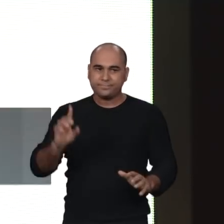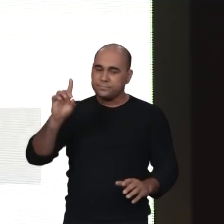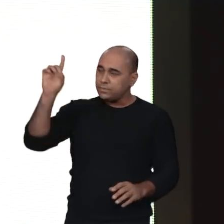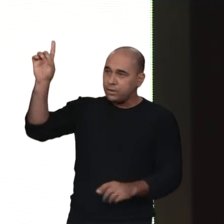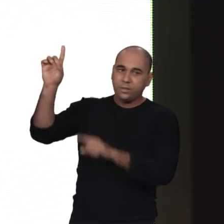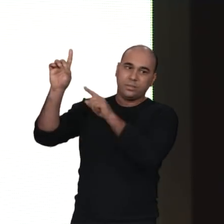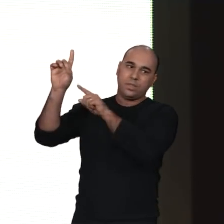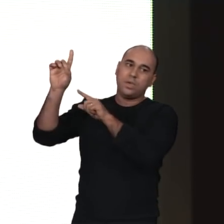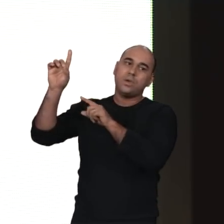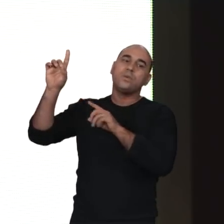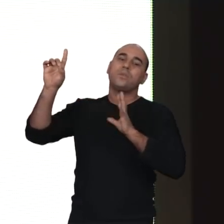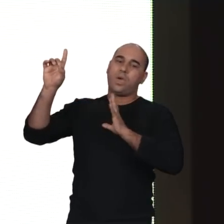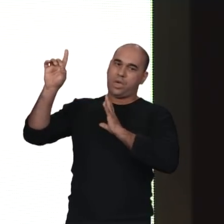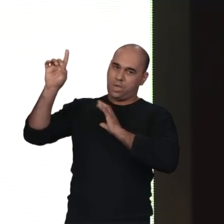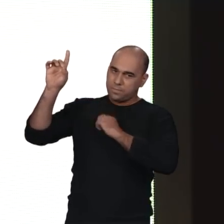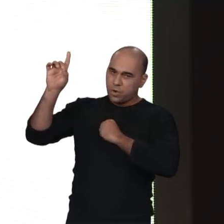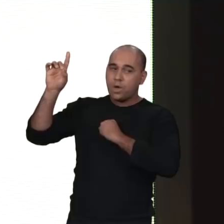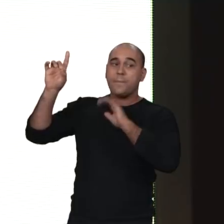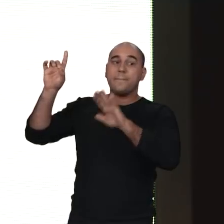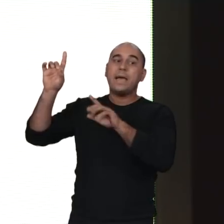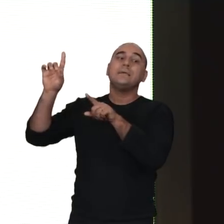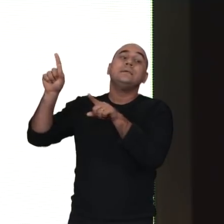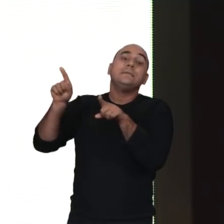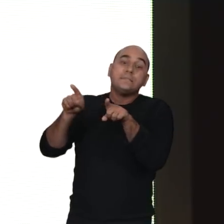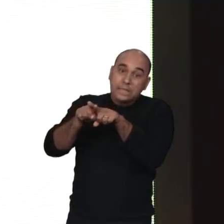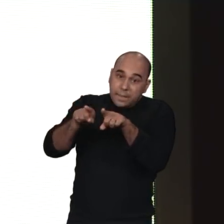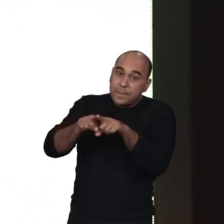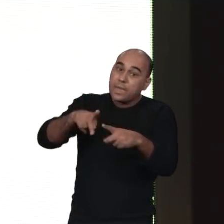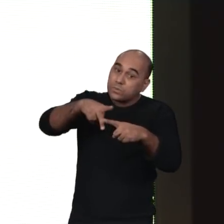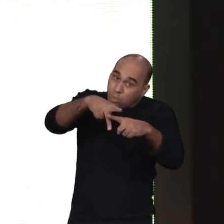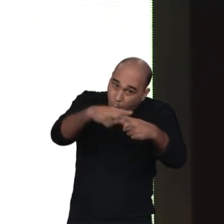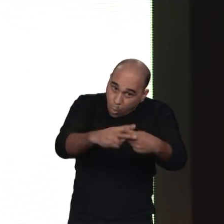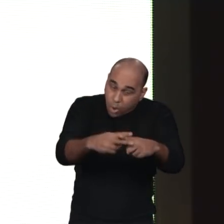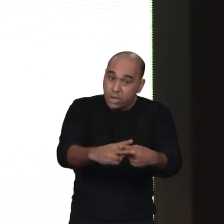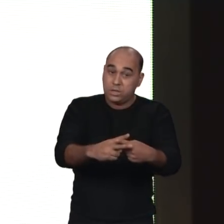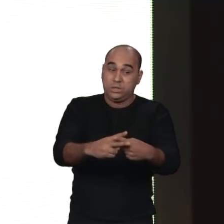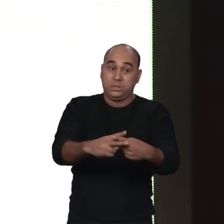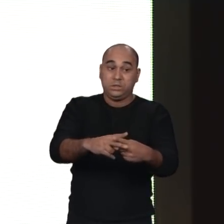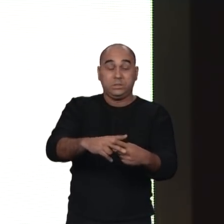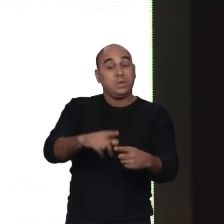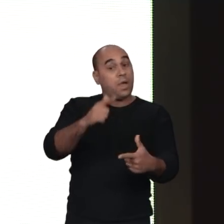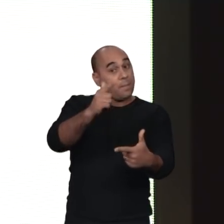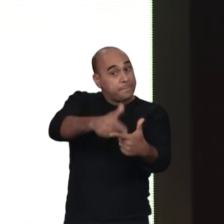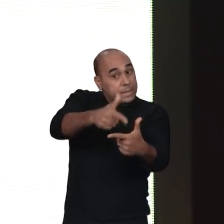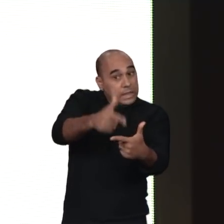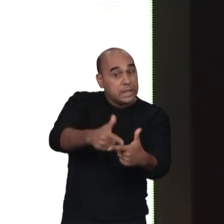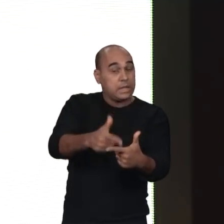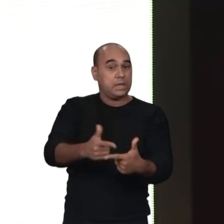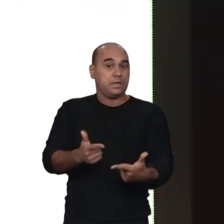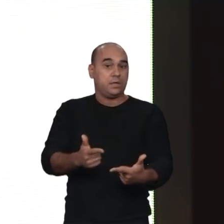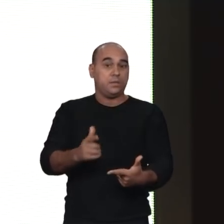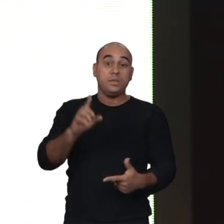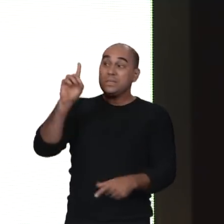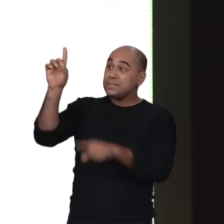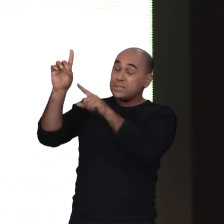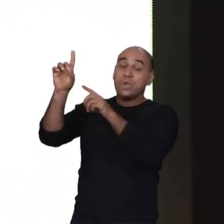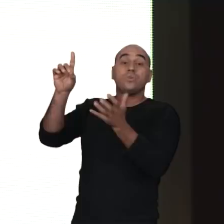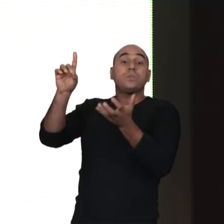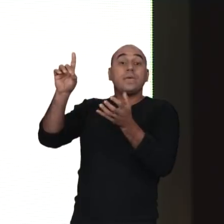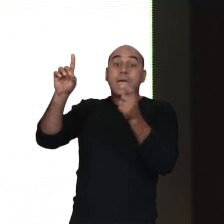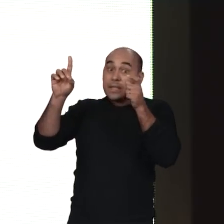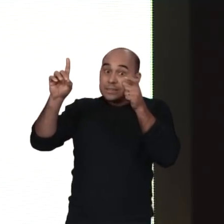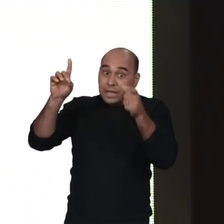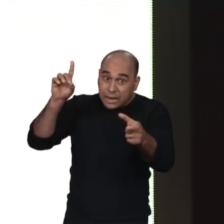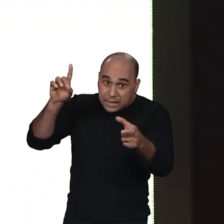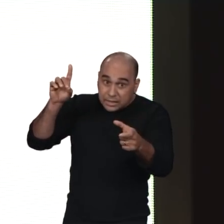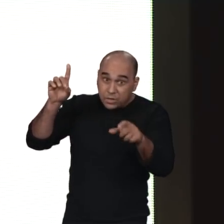mas ele também pune. Coloque isso aqui na sua cabeça e não esqueça. Deus está mais interessado em salvar você do que uma mãe de tirar um filho de uma